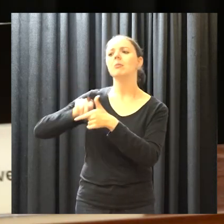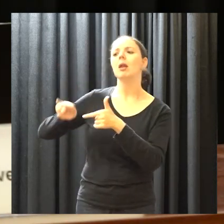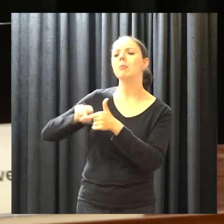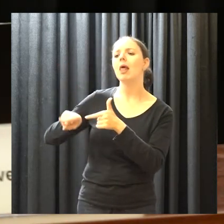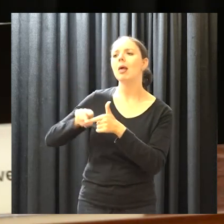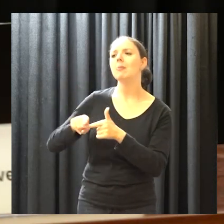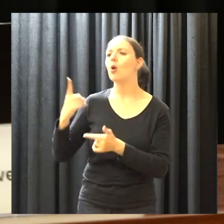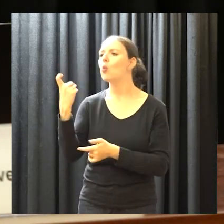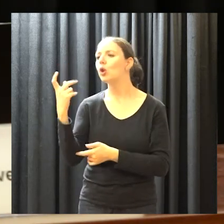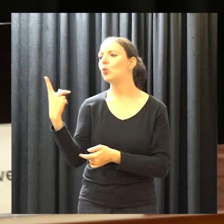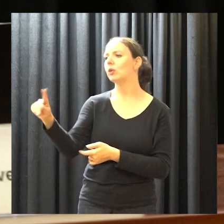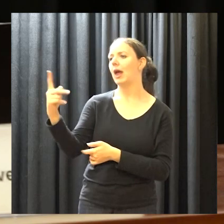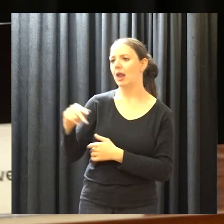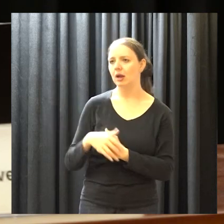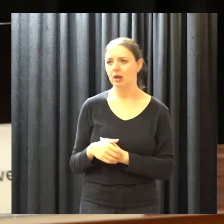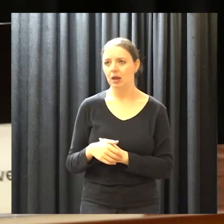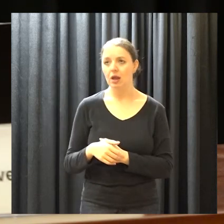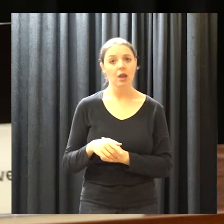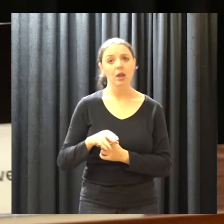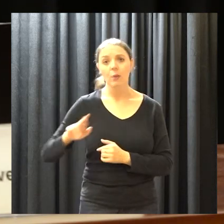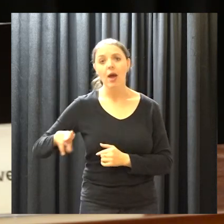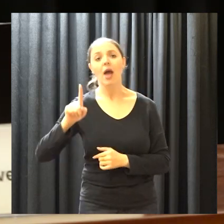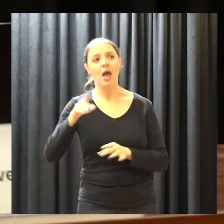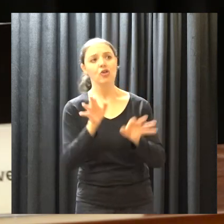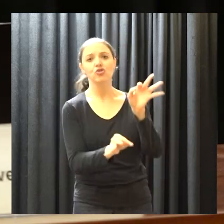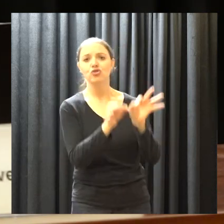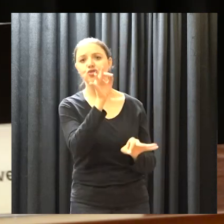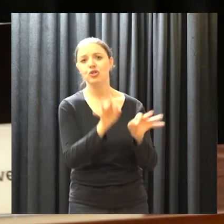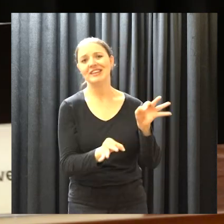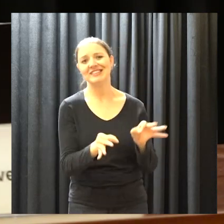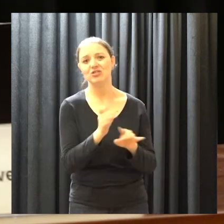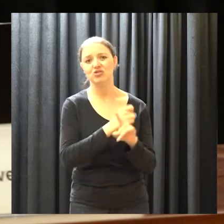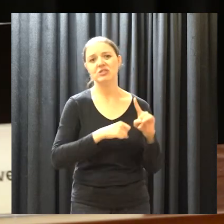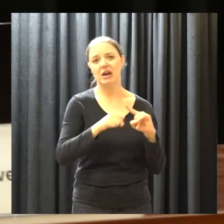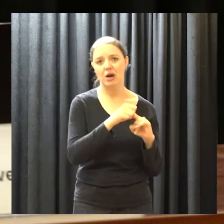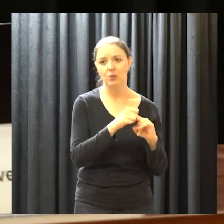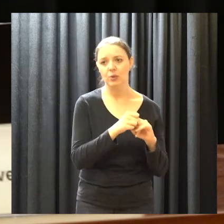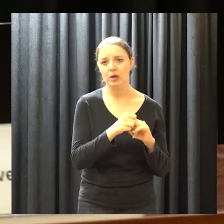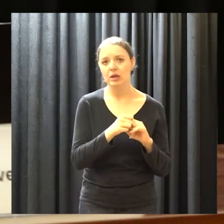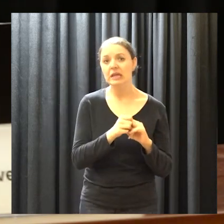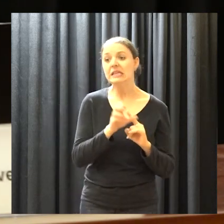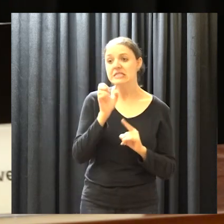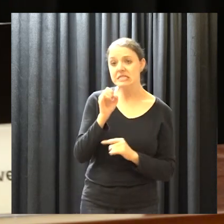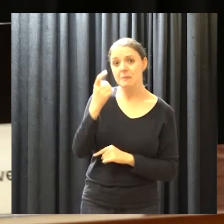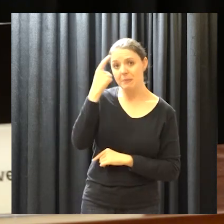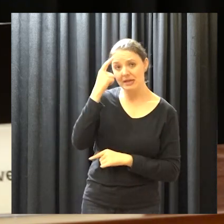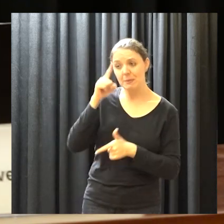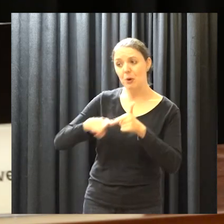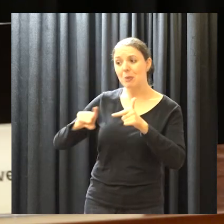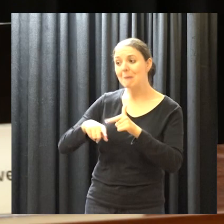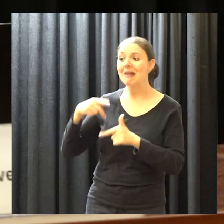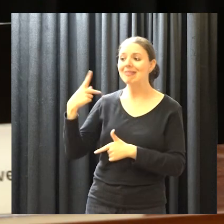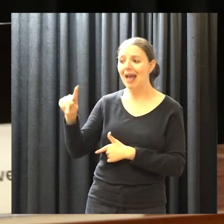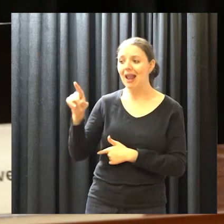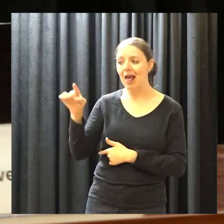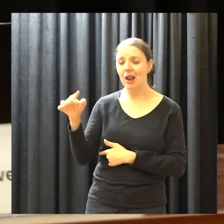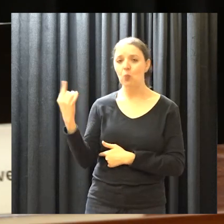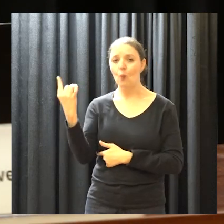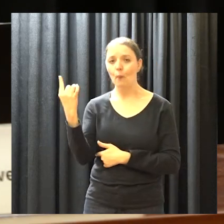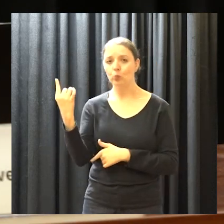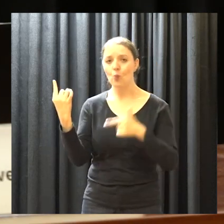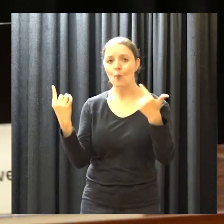de justiça, dificulta que pessoas com deficiência se encontrem e tensionem os espaços nos quais elas